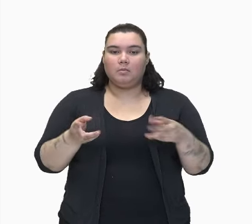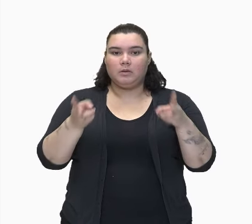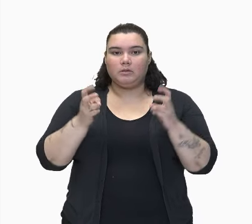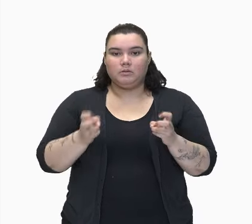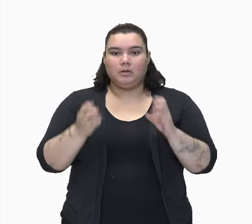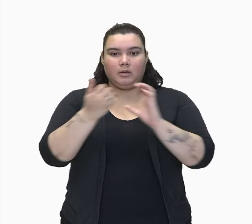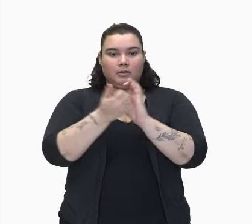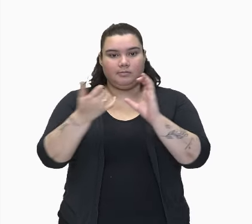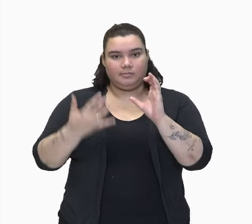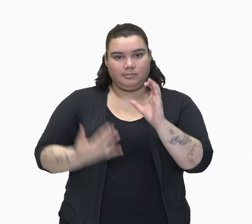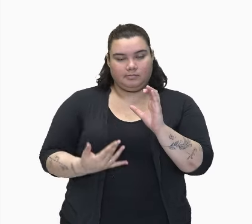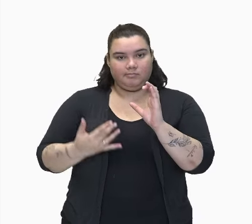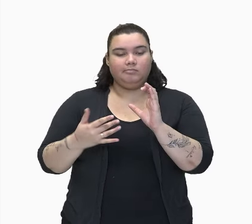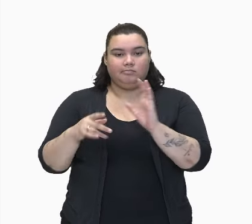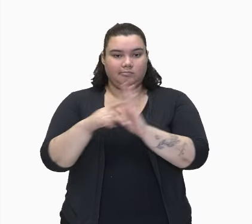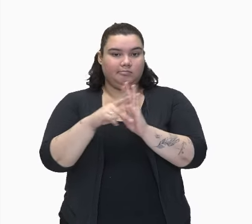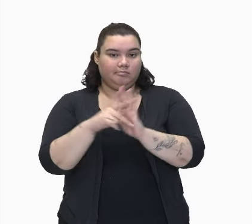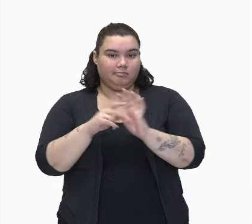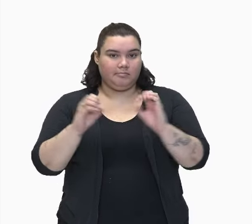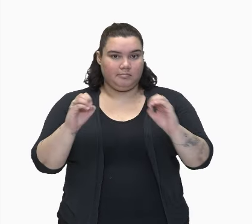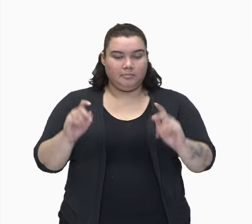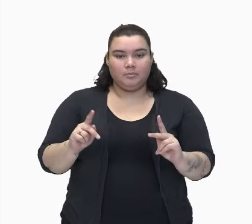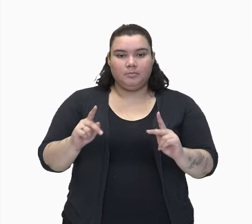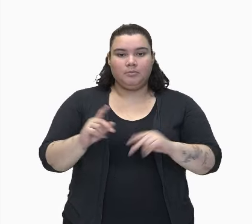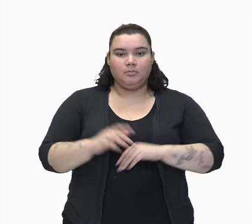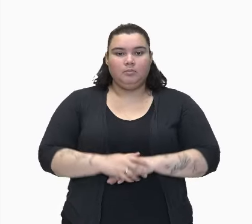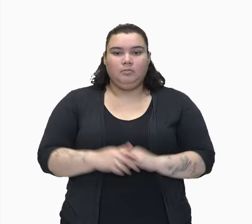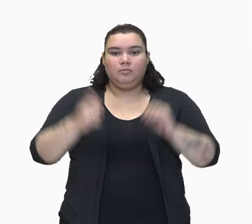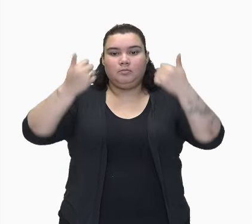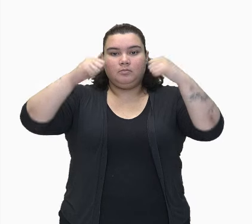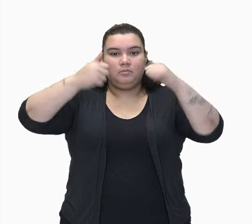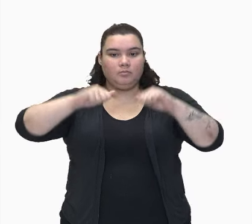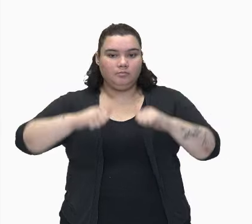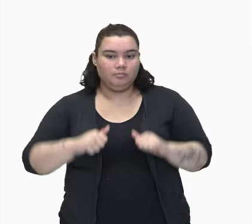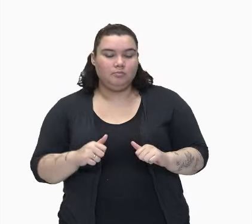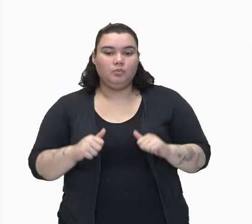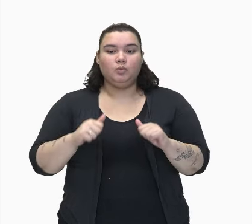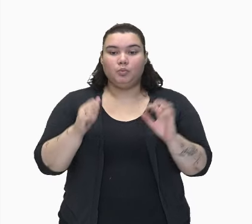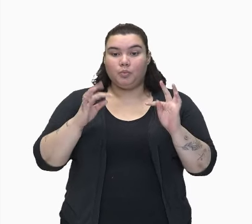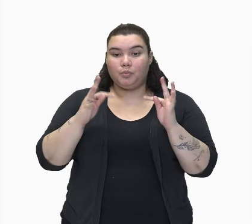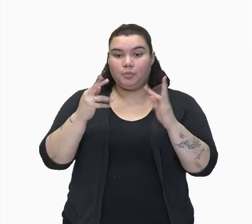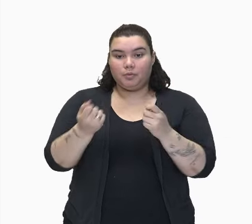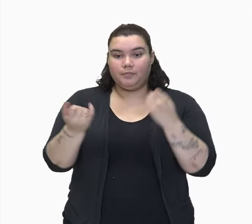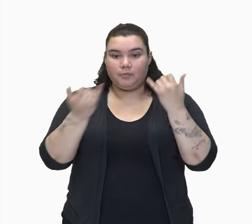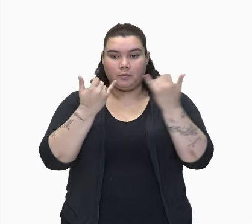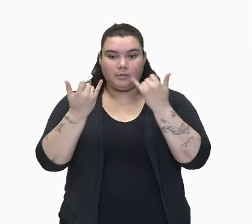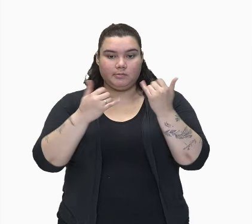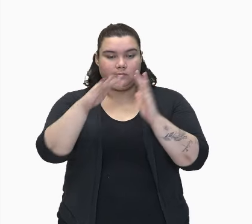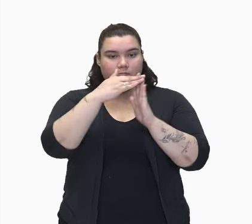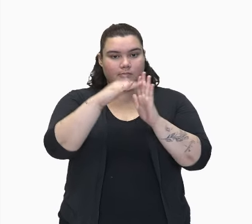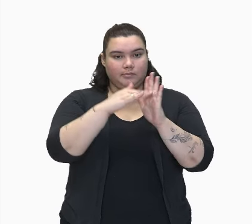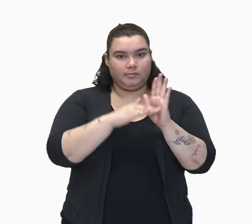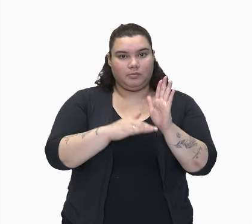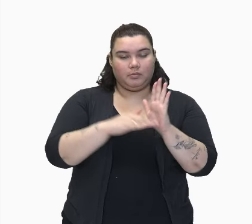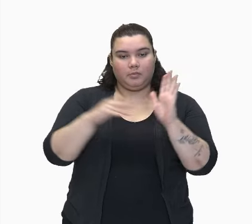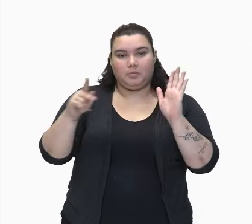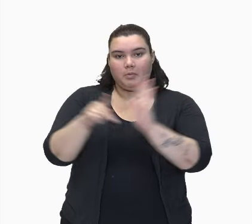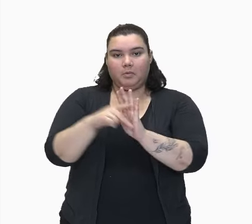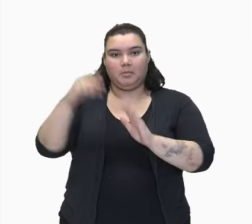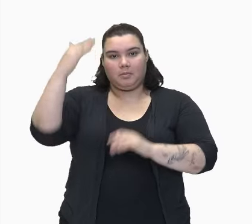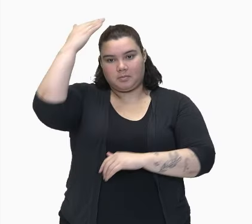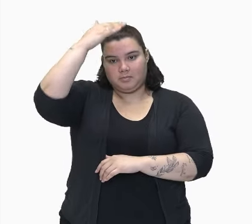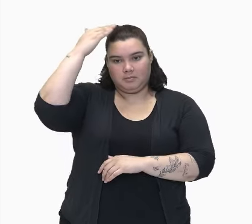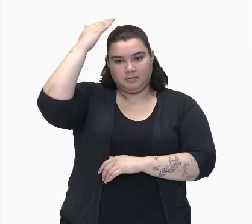essas características, ok? Analisando, né, toda essa parte aí do México,